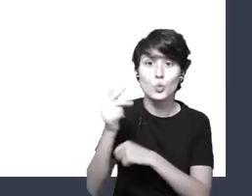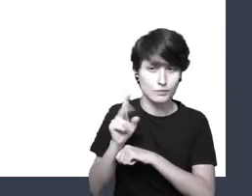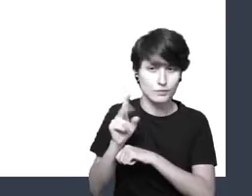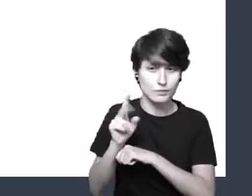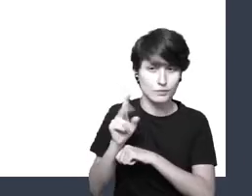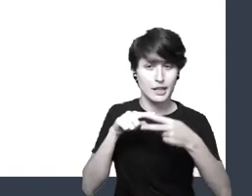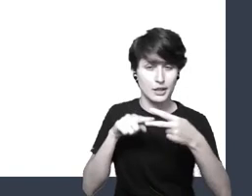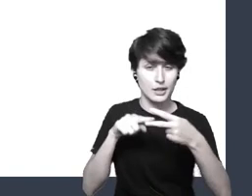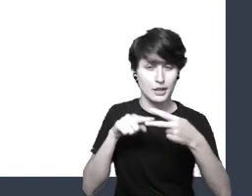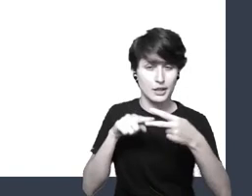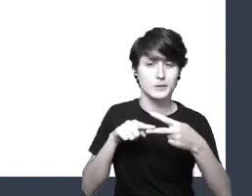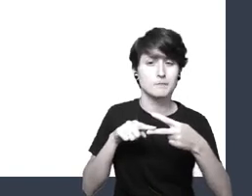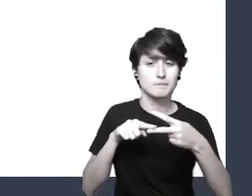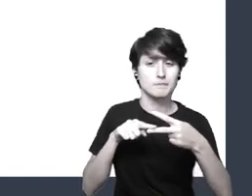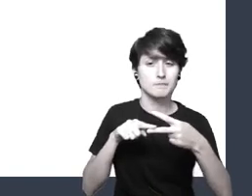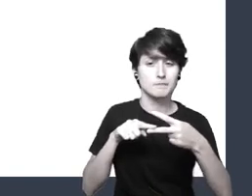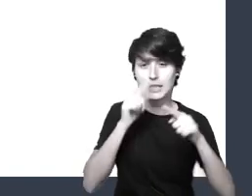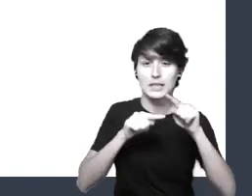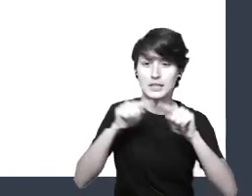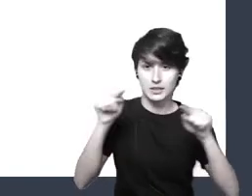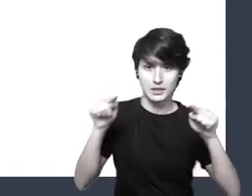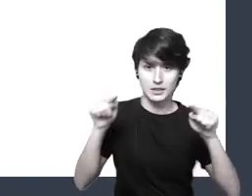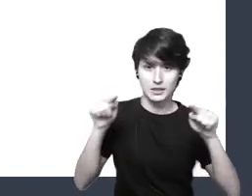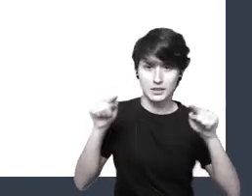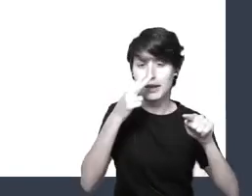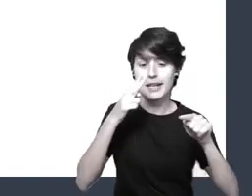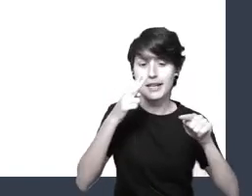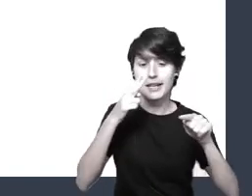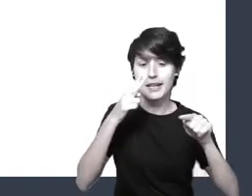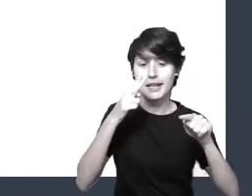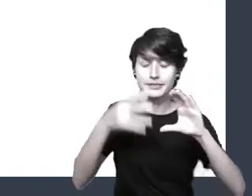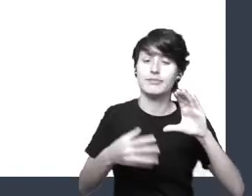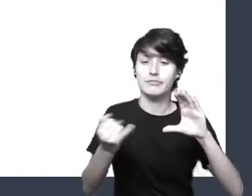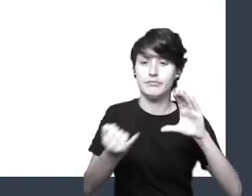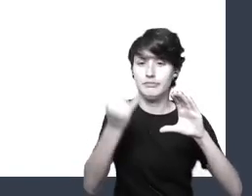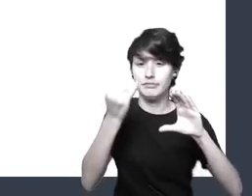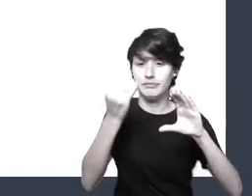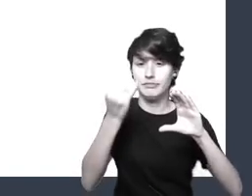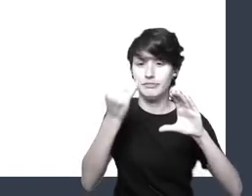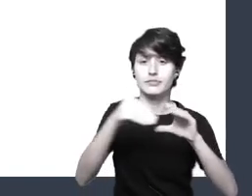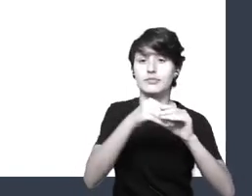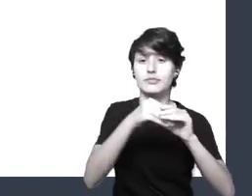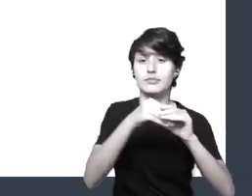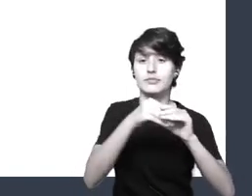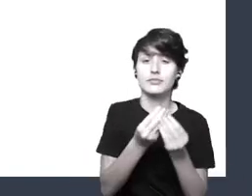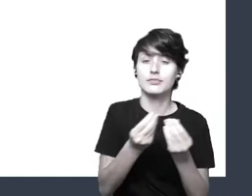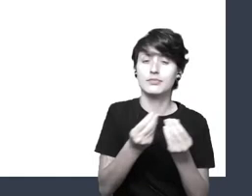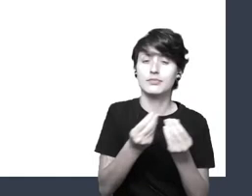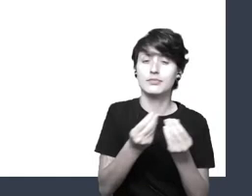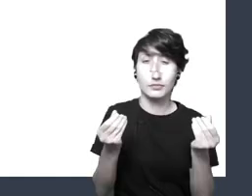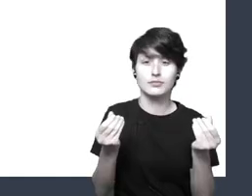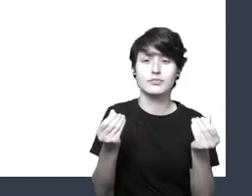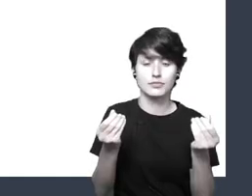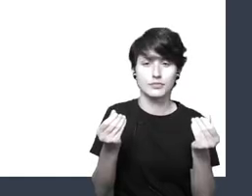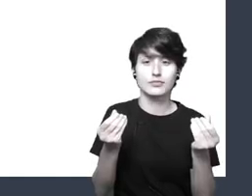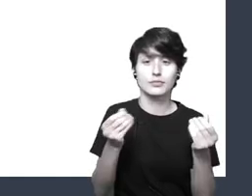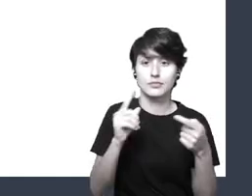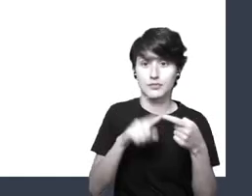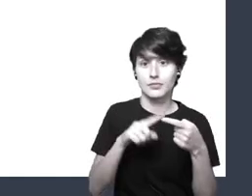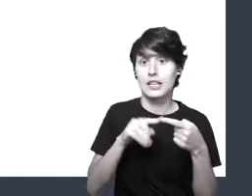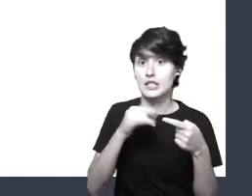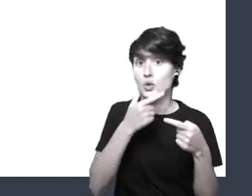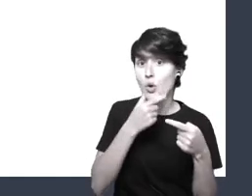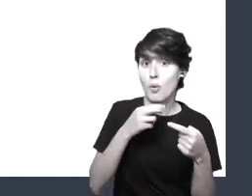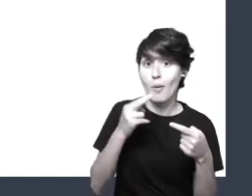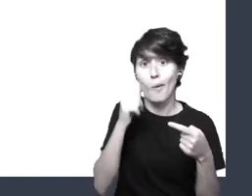colocam aqui como protected attributes, que são variáveis sensíveis. Então, é o sexo e é a